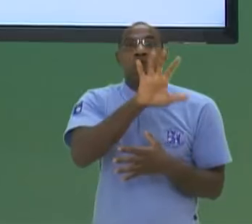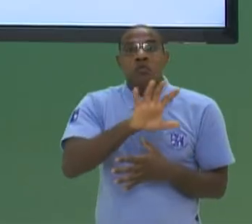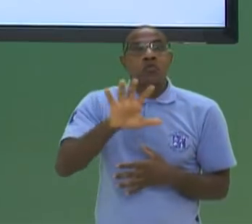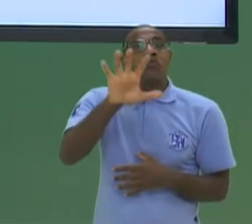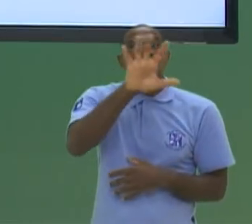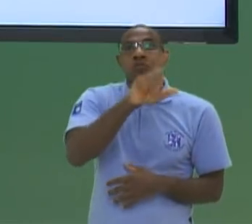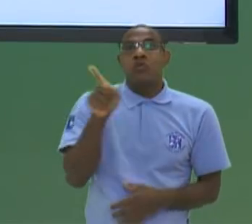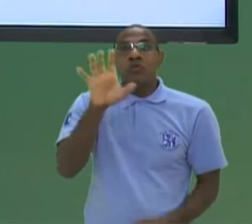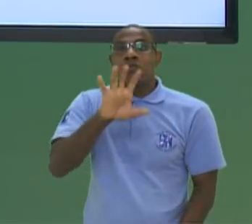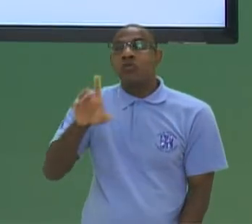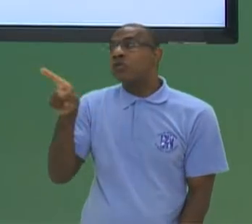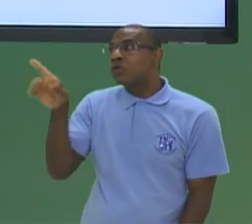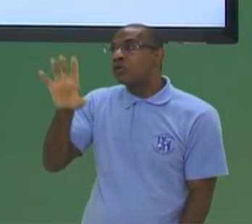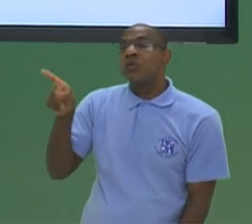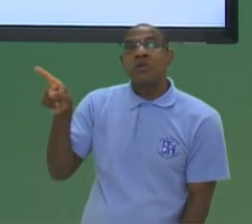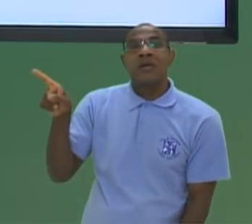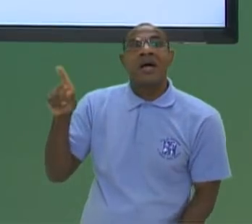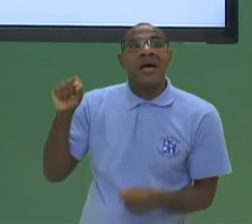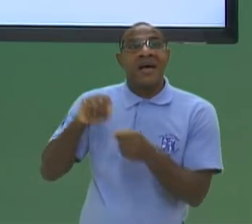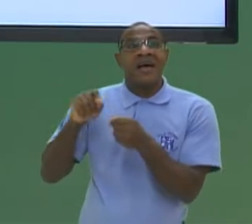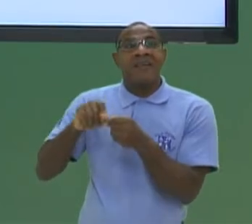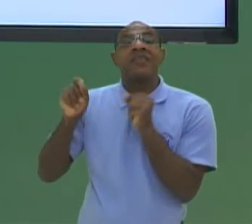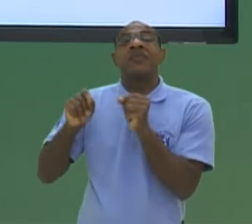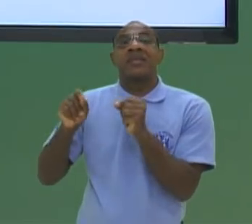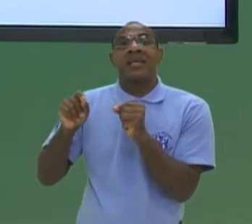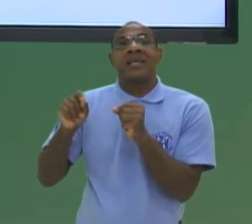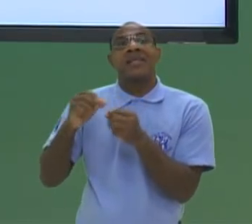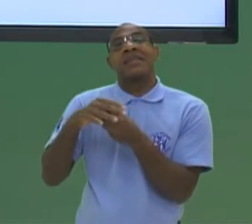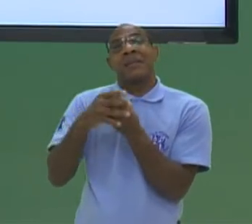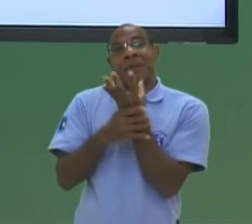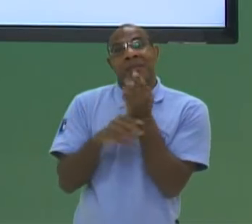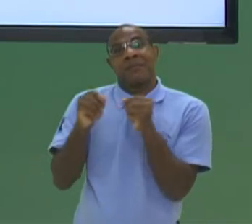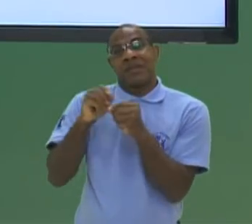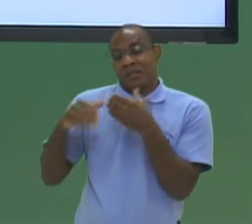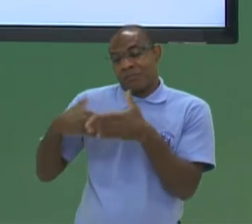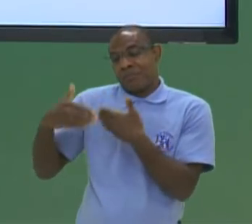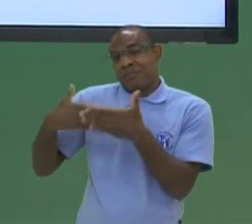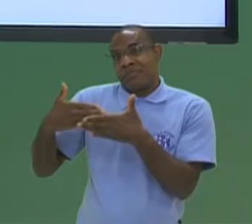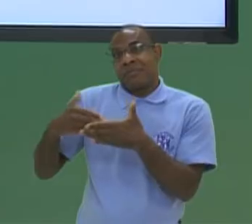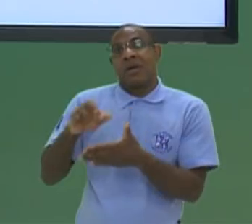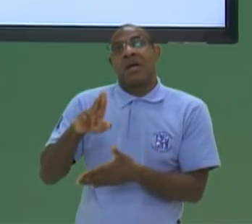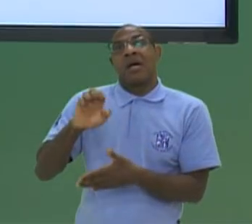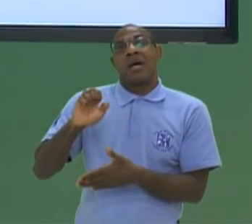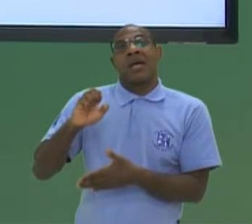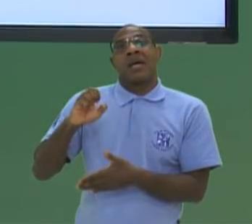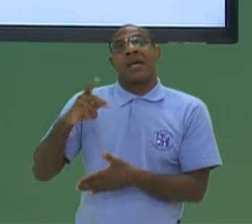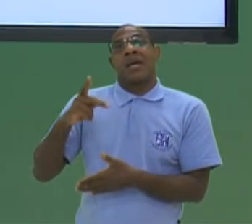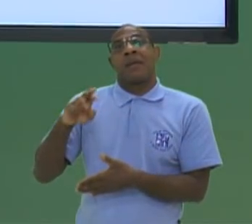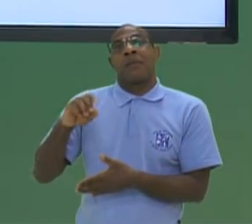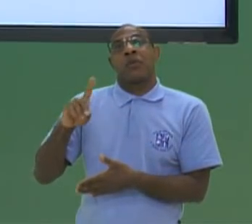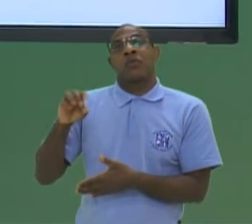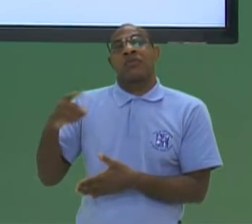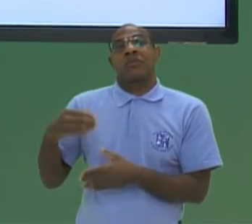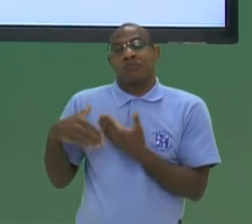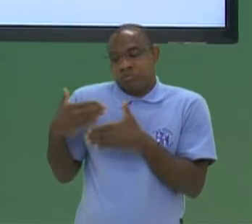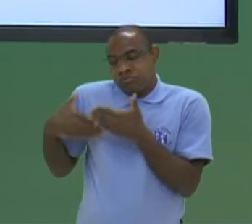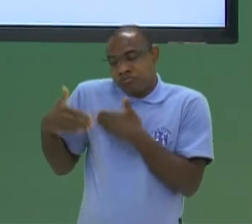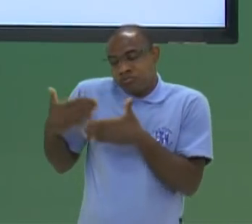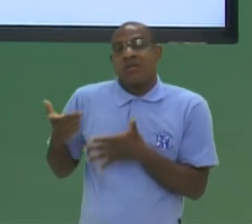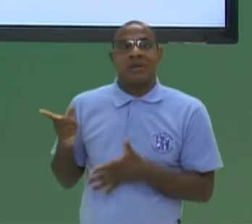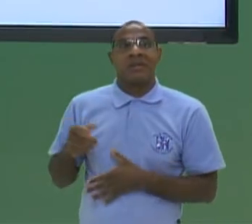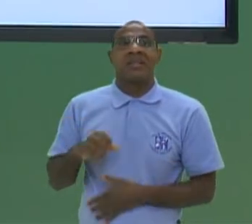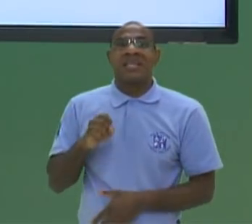é feito pela planta para poder desenvolver a reprodução. Eu sei que é um pouco complexo, mas se você tiver alguma